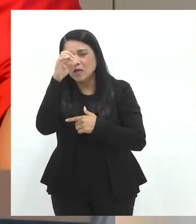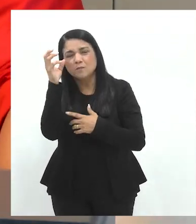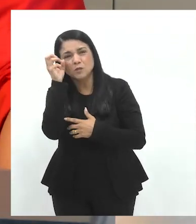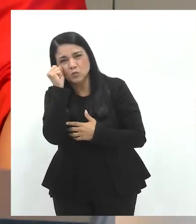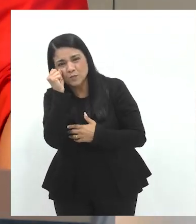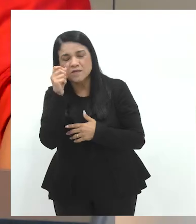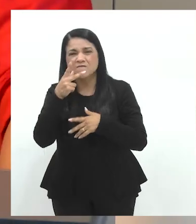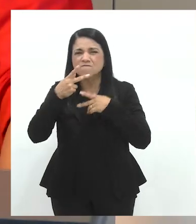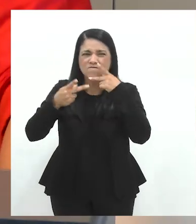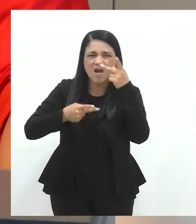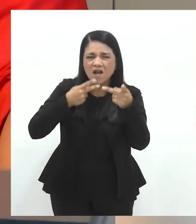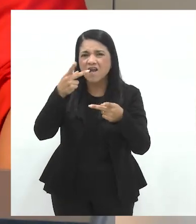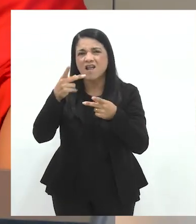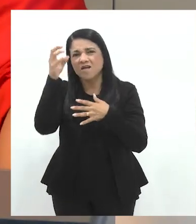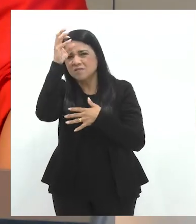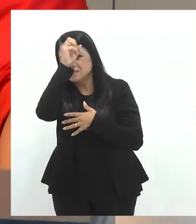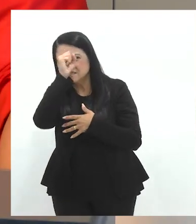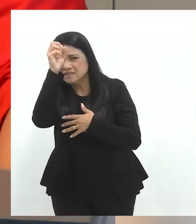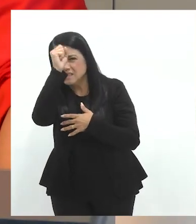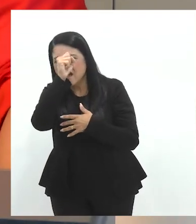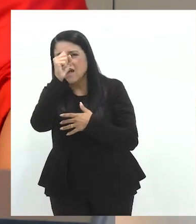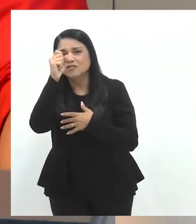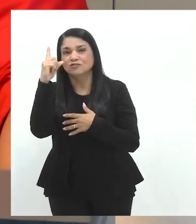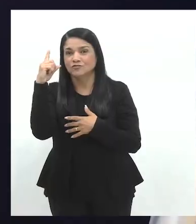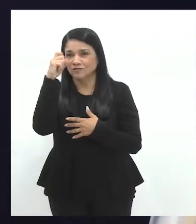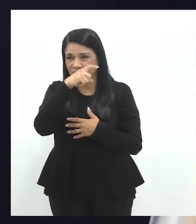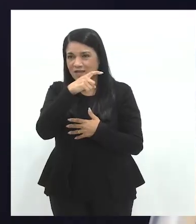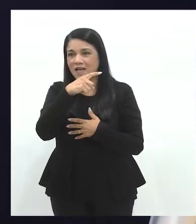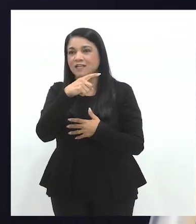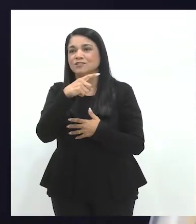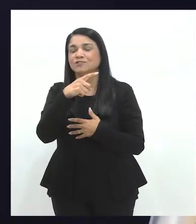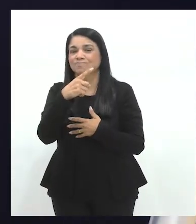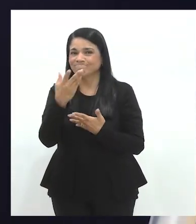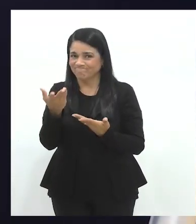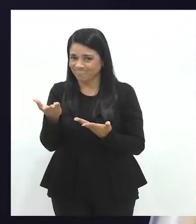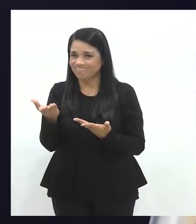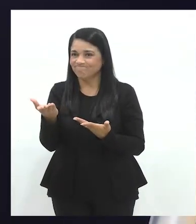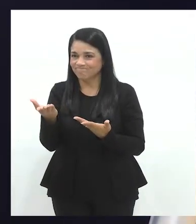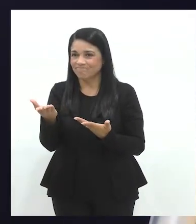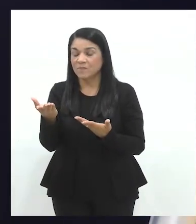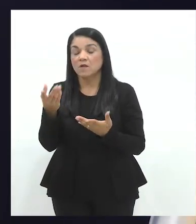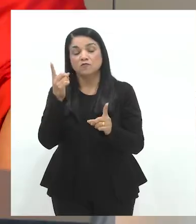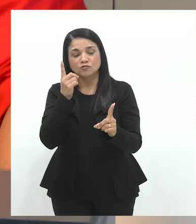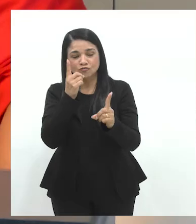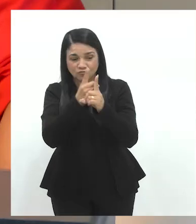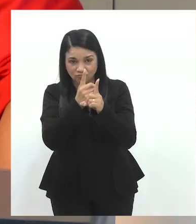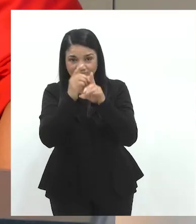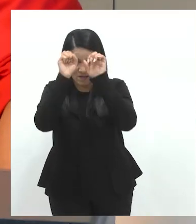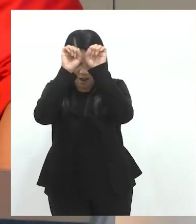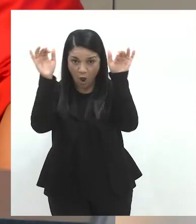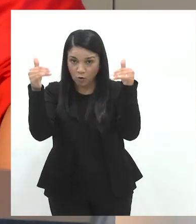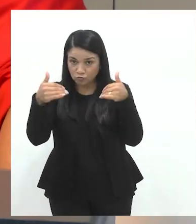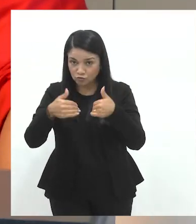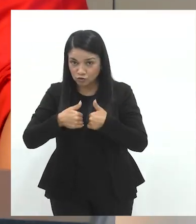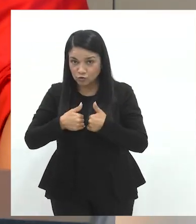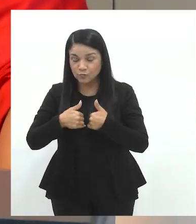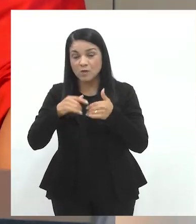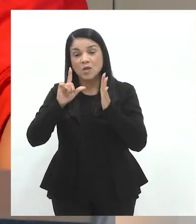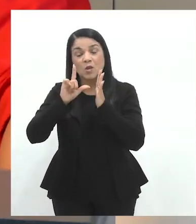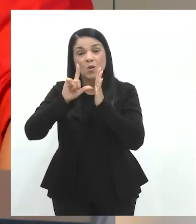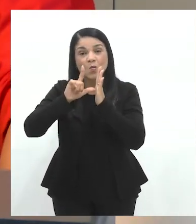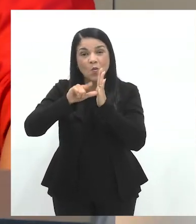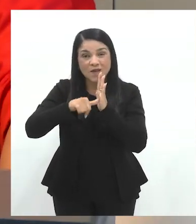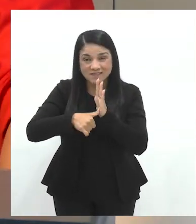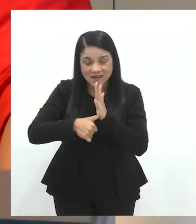para dormir, a fala, aprendizagem, Isso é alfabetização. atraso, É, né? Isso. Ele foi entendeu? diagnosticado com autismo, né? E